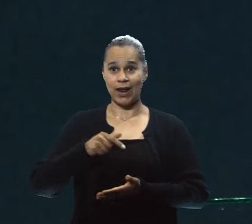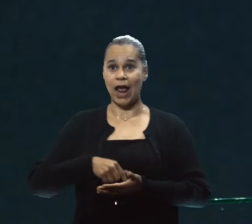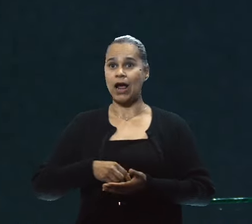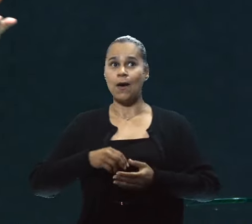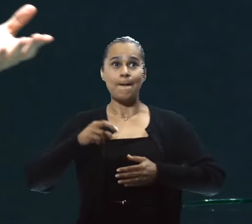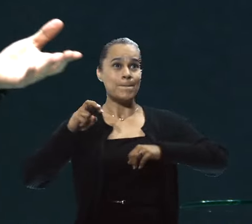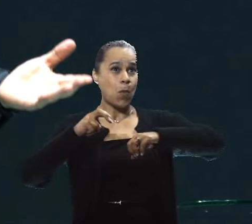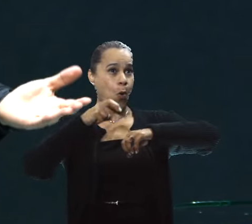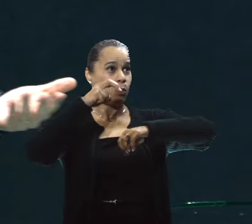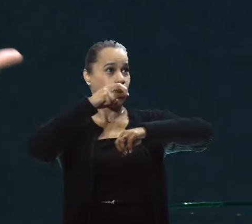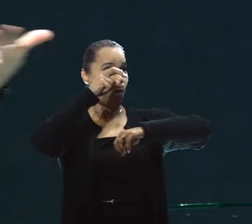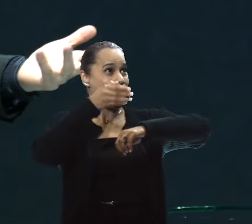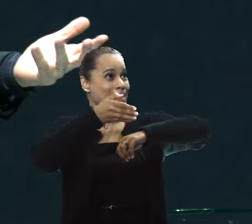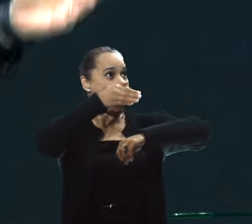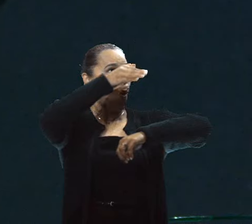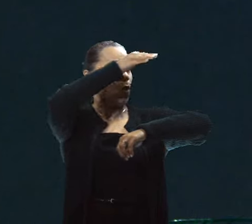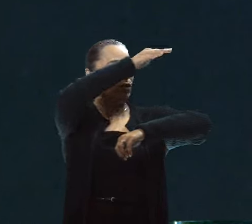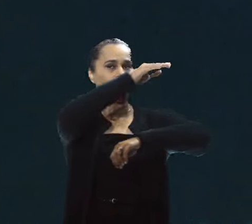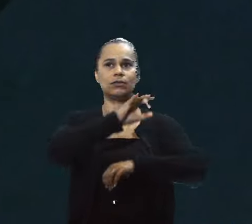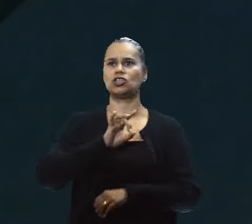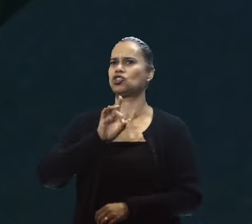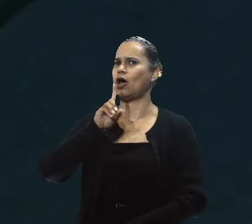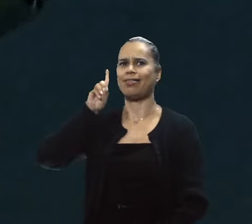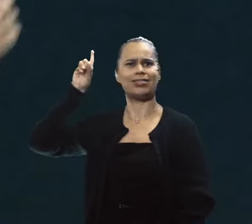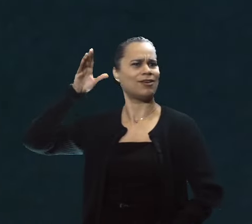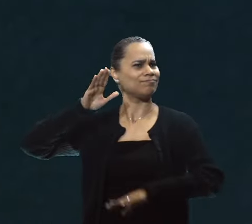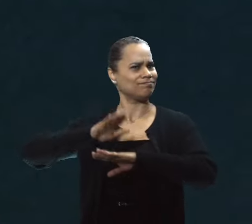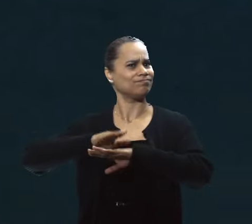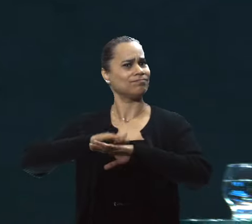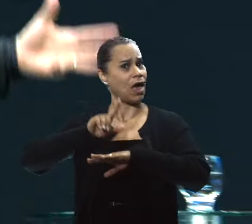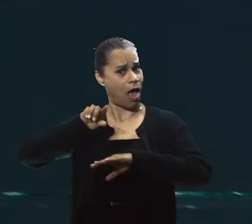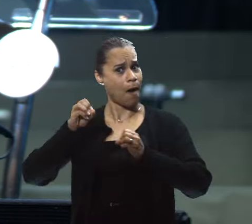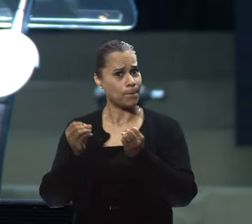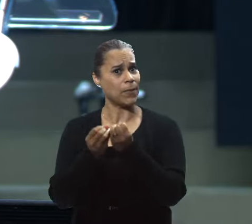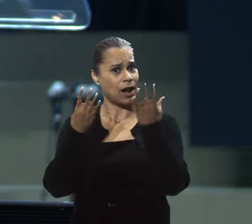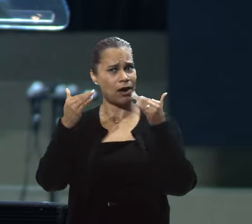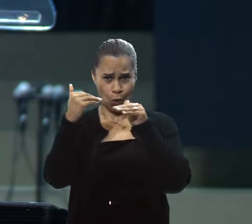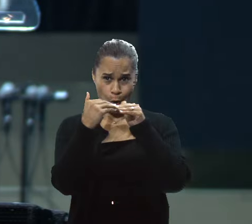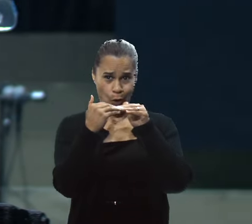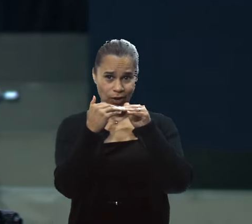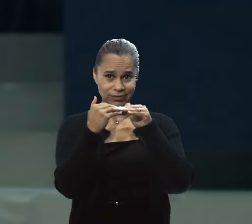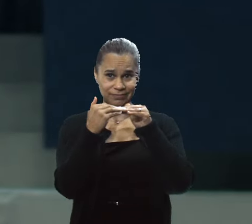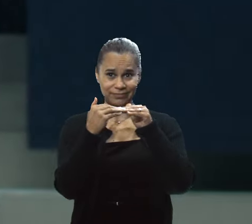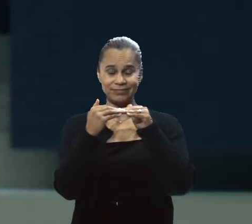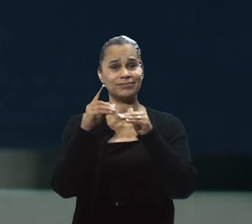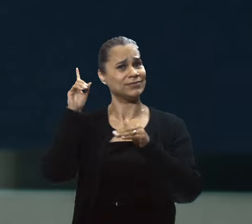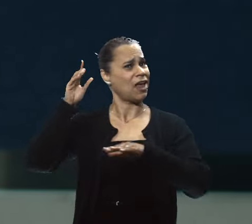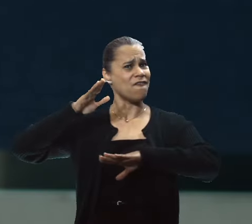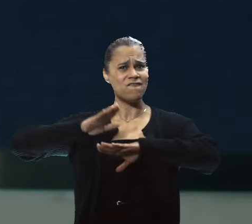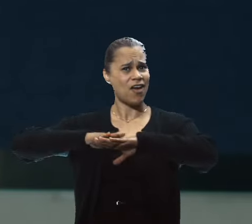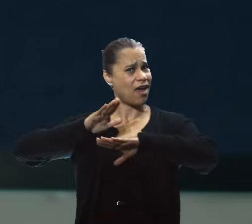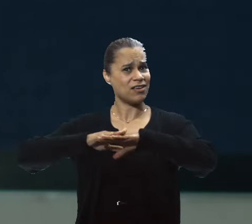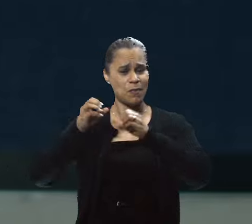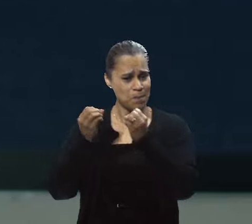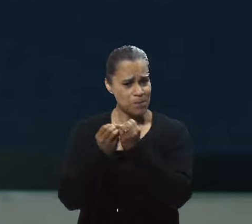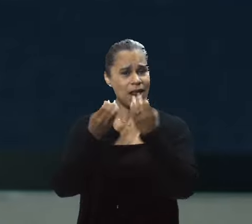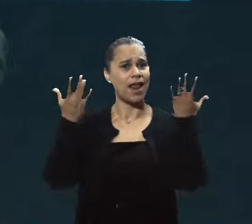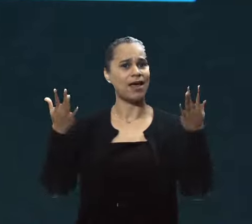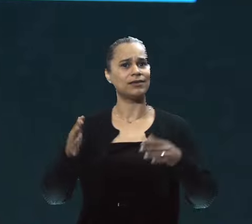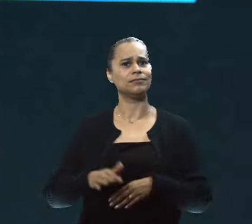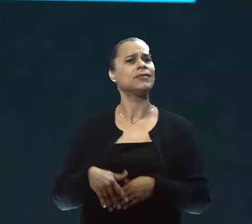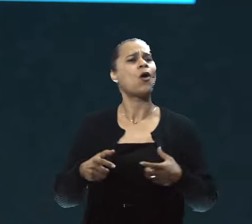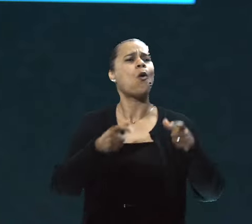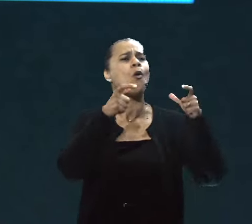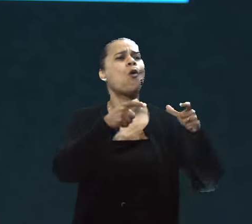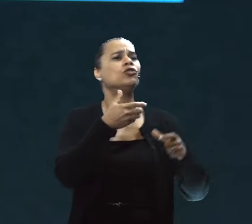Só Deus pode fazer isso, é um milagre. Concorda comigo? Deus que fez isso, um milagre. Mas aonde que Sansão